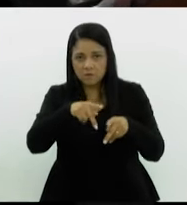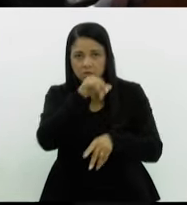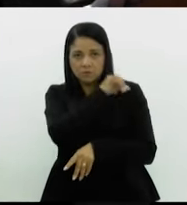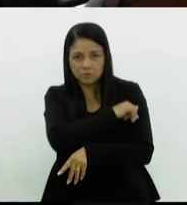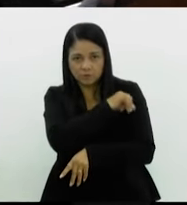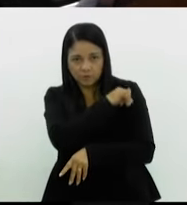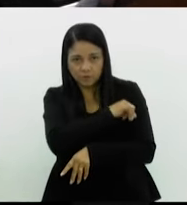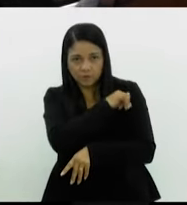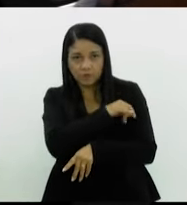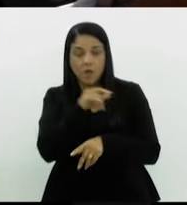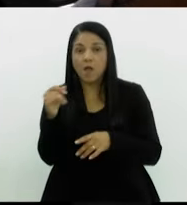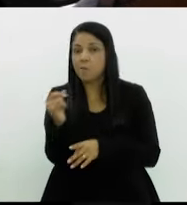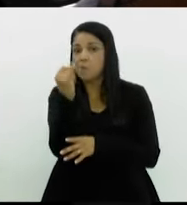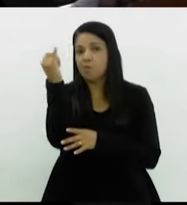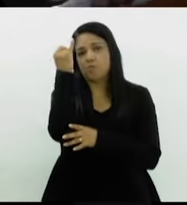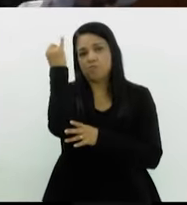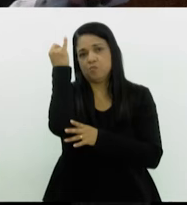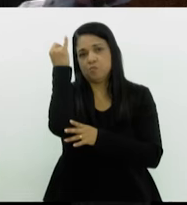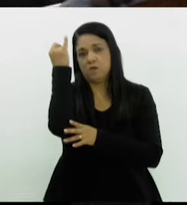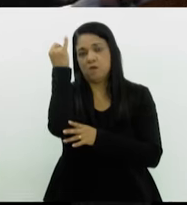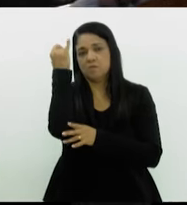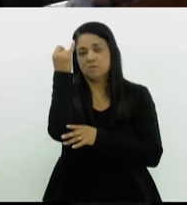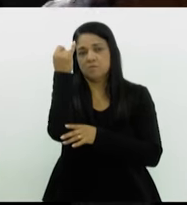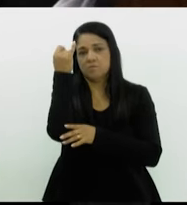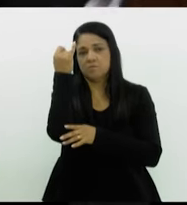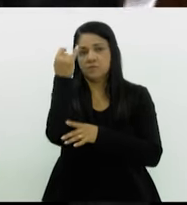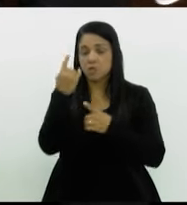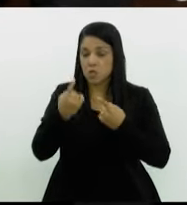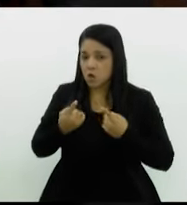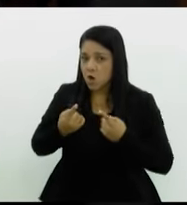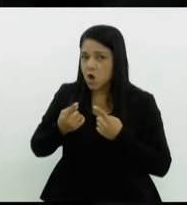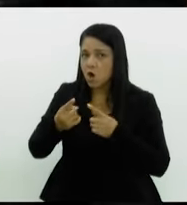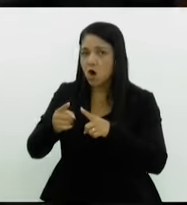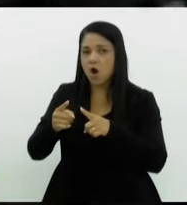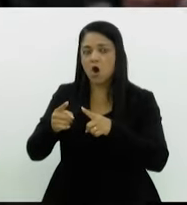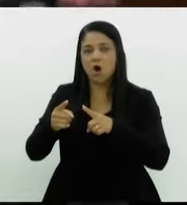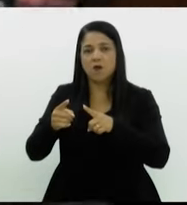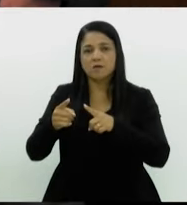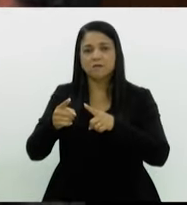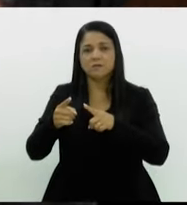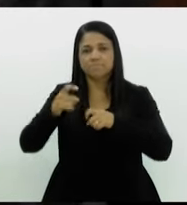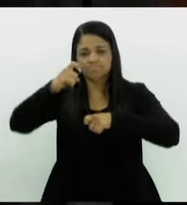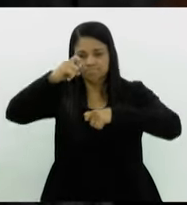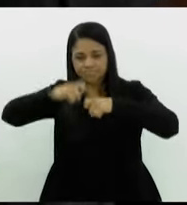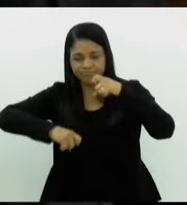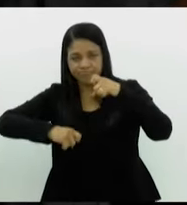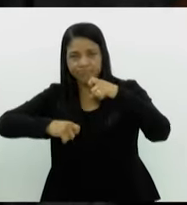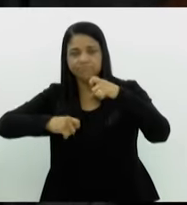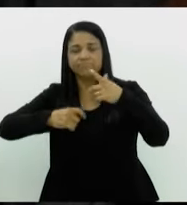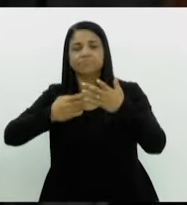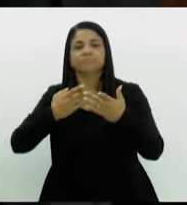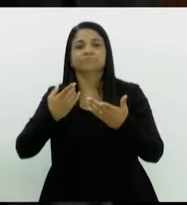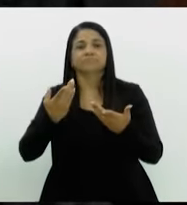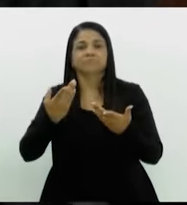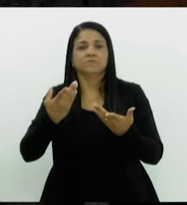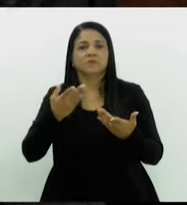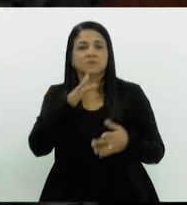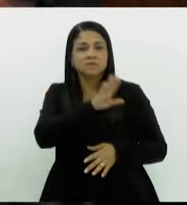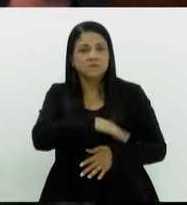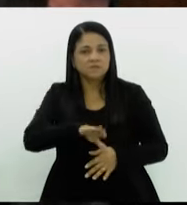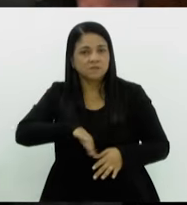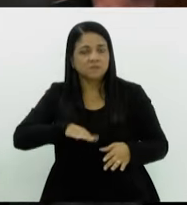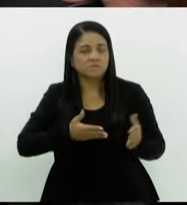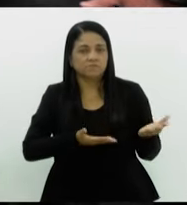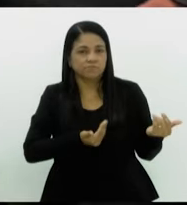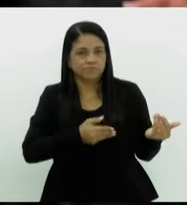a importância que é combater o abuso e a exploração sexual de criança e adolescente. Vai